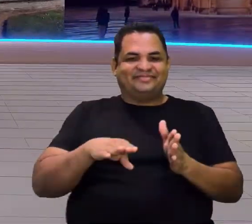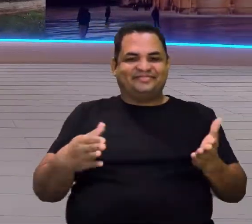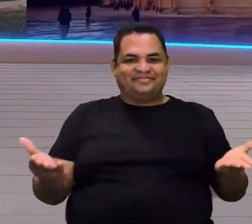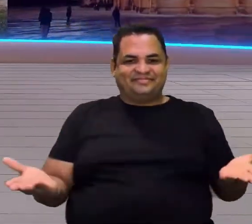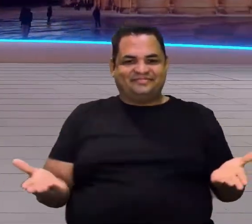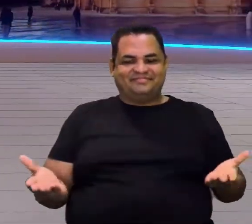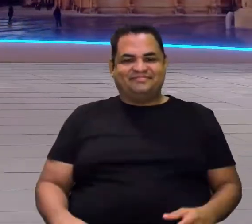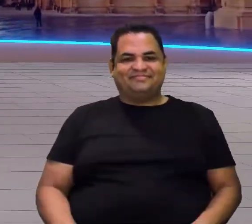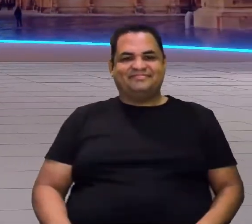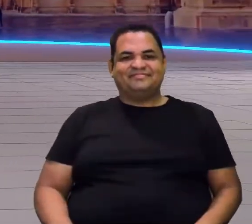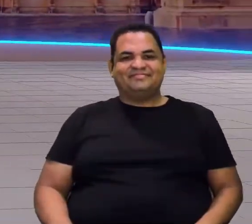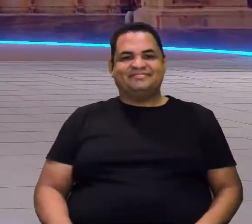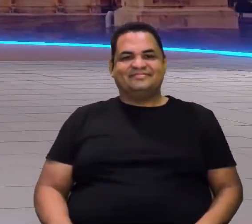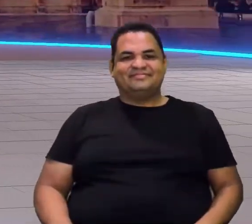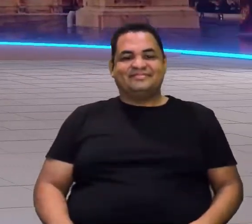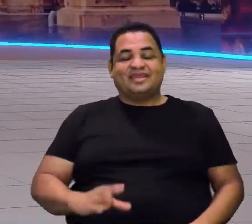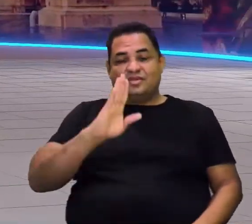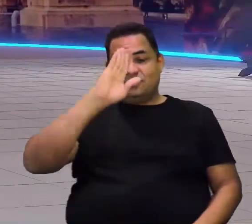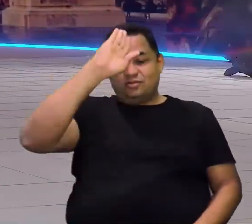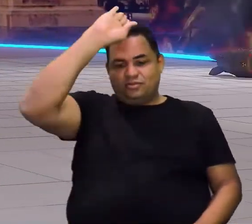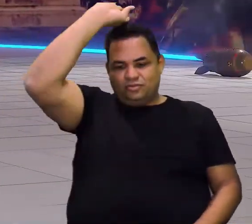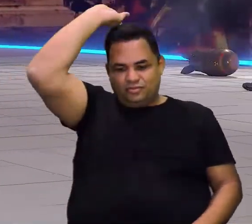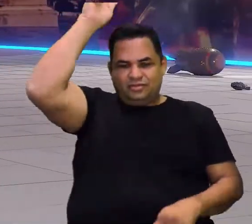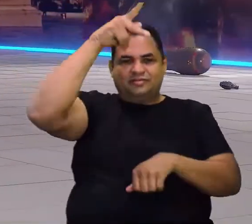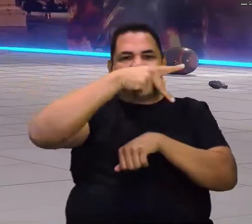chegamos a Roma.